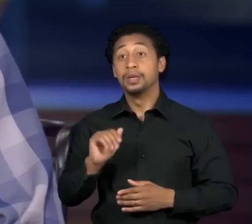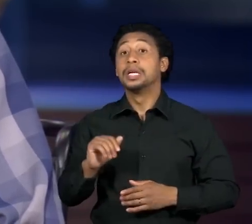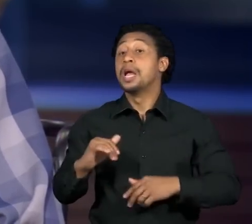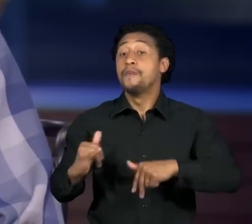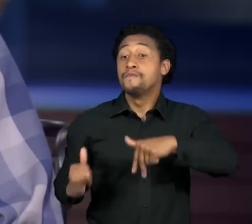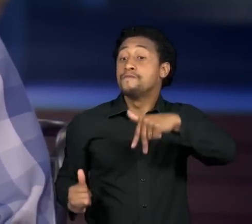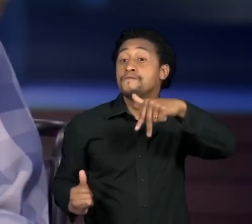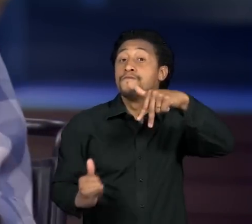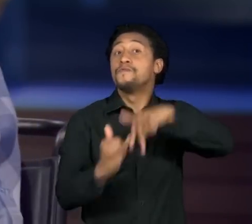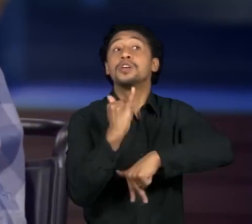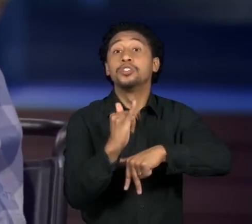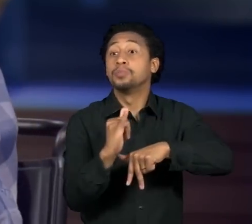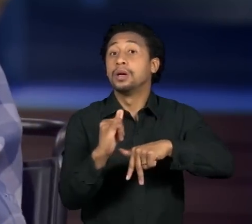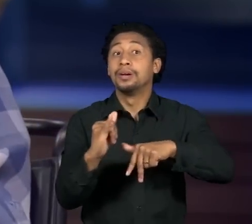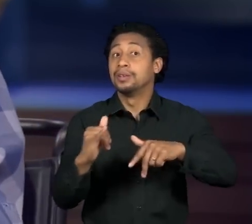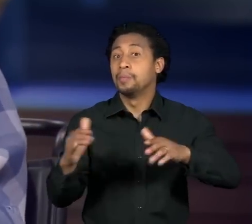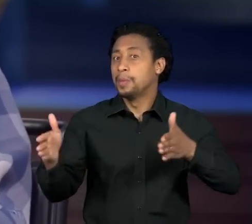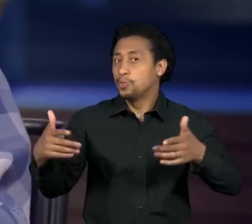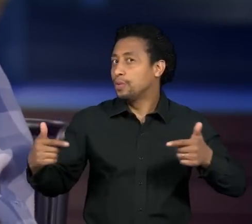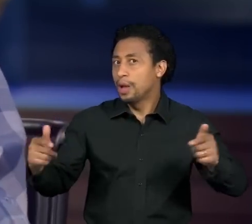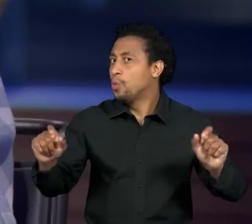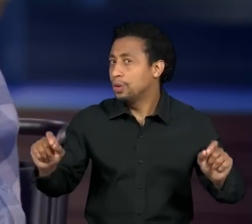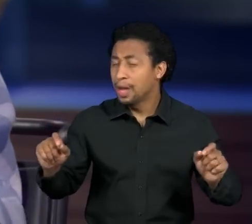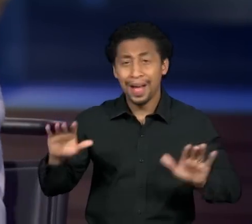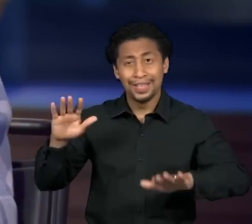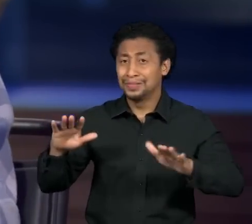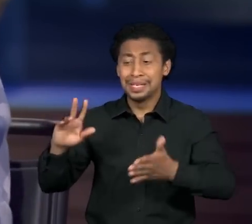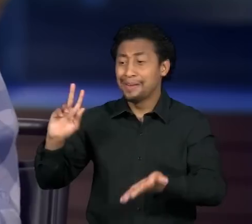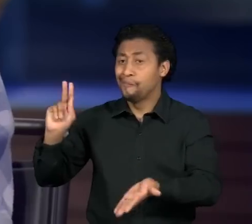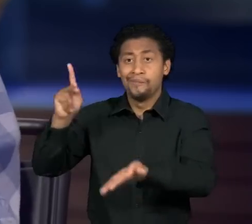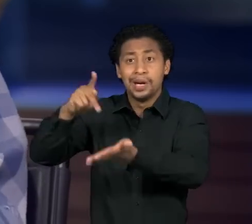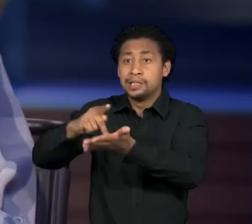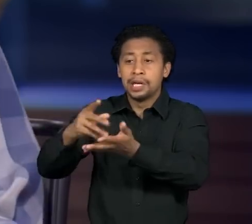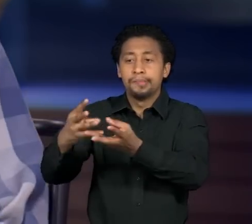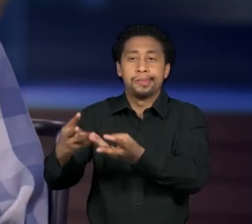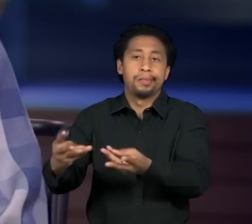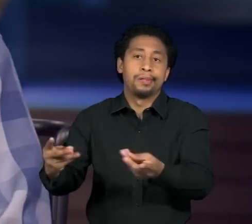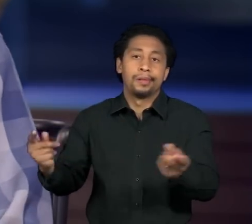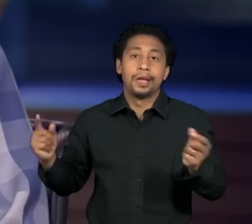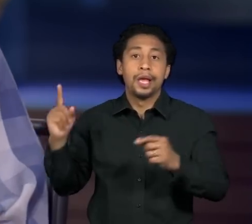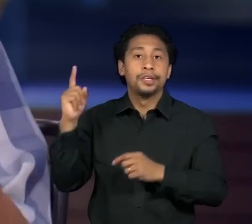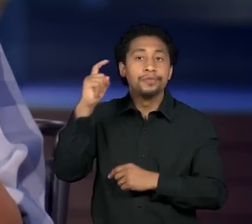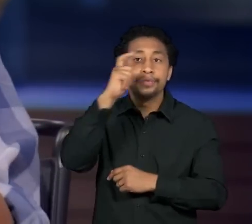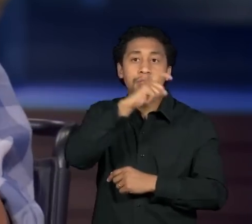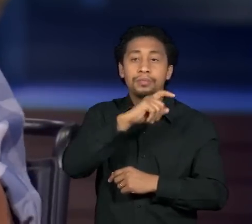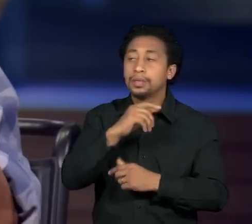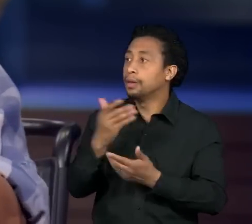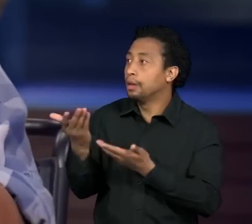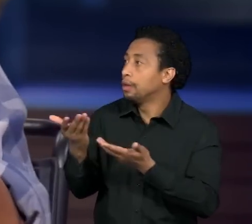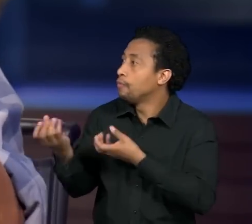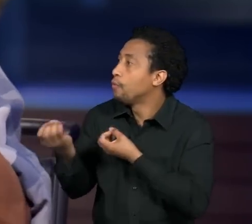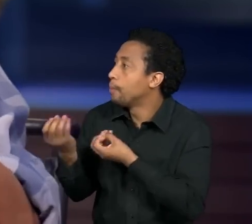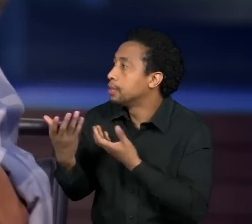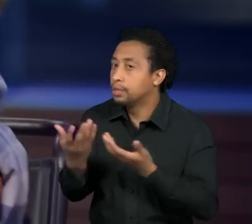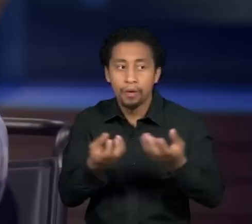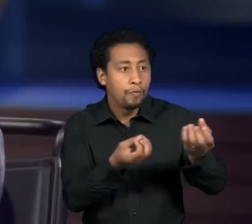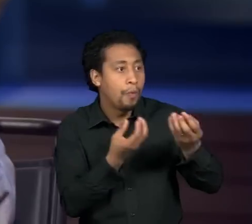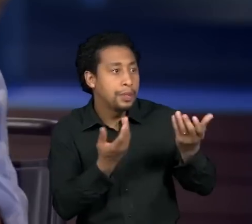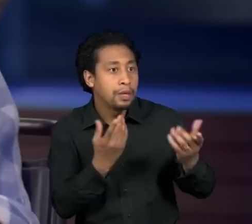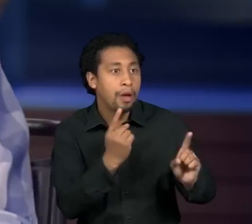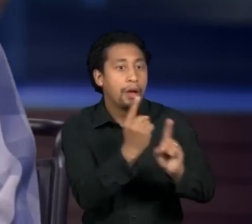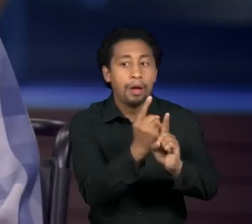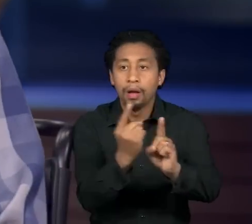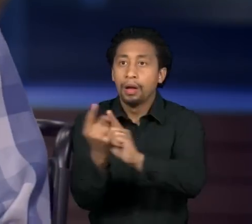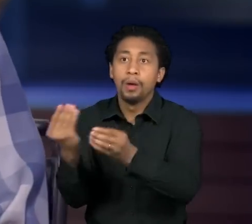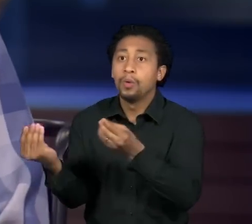a verdade, né? Em que você fica dependendo dos dois lados para a informação e os jornalistas, na medida em que eles